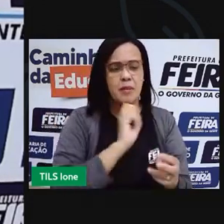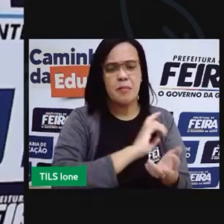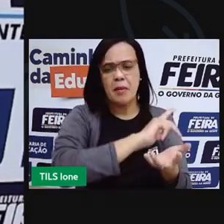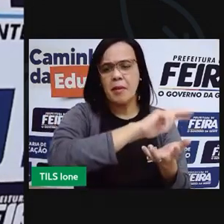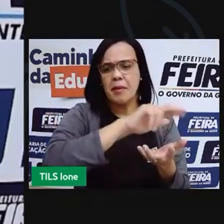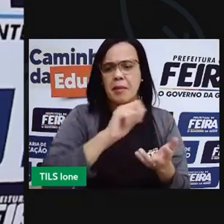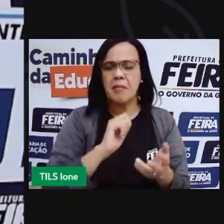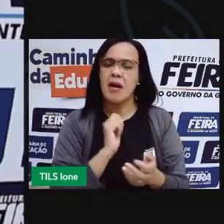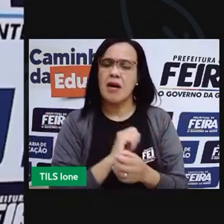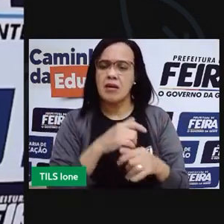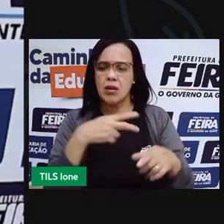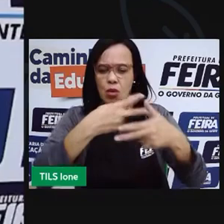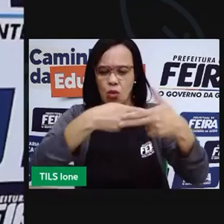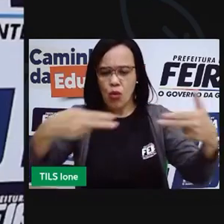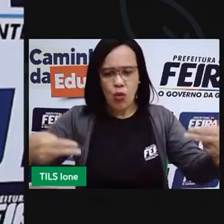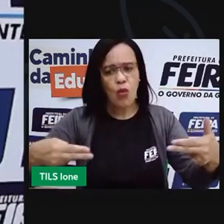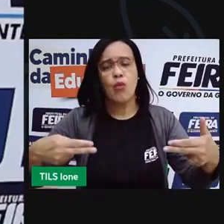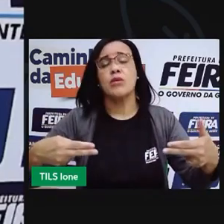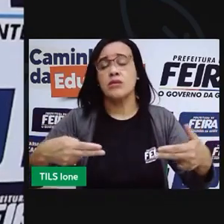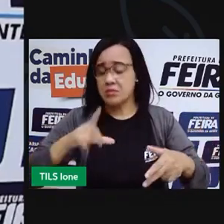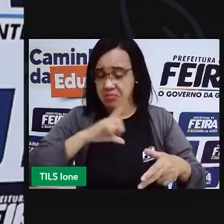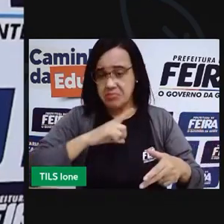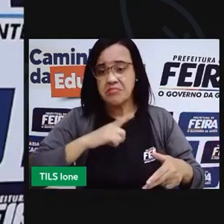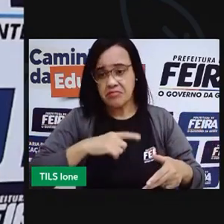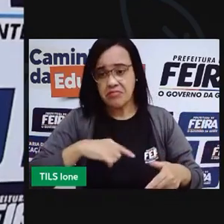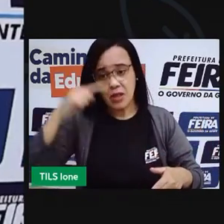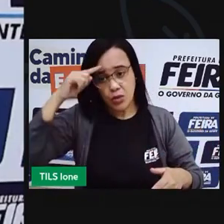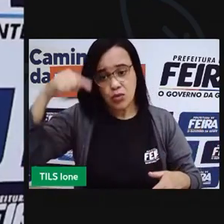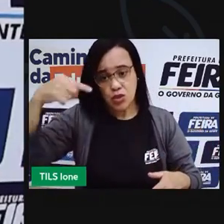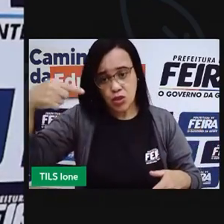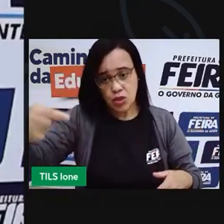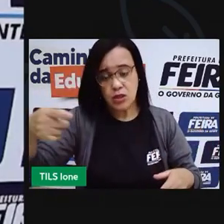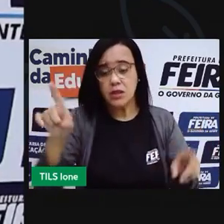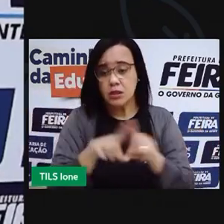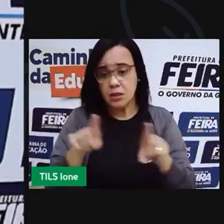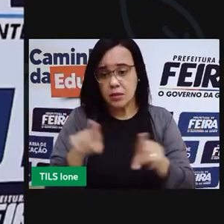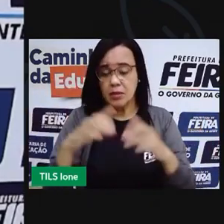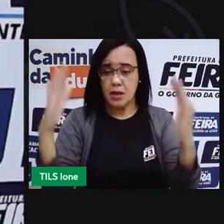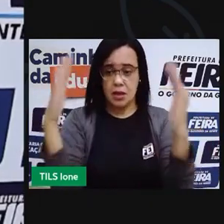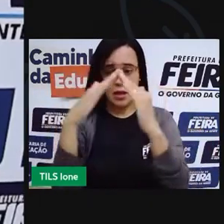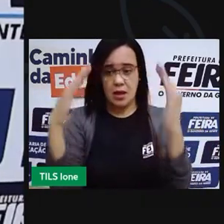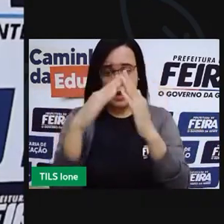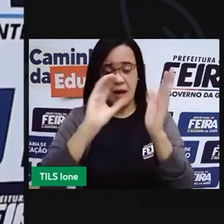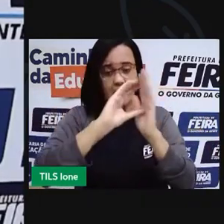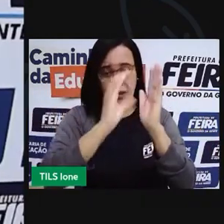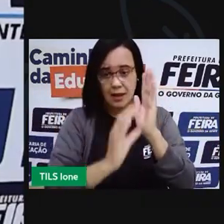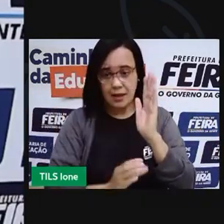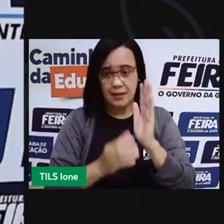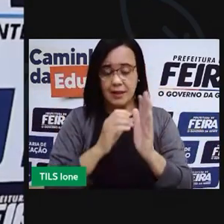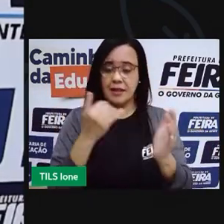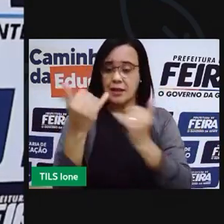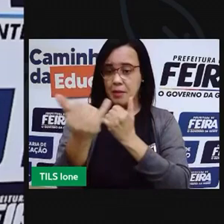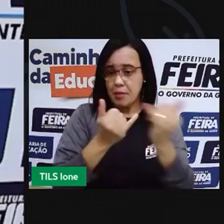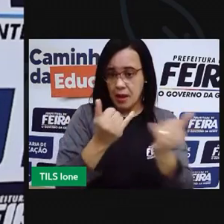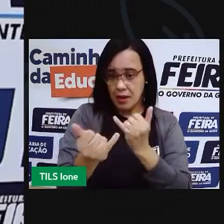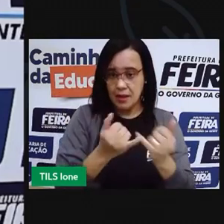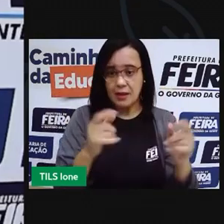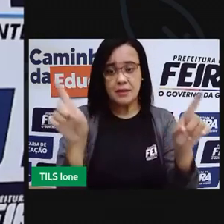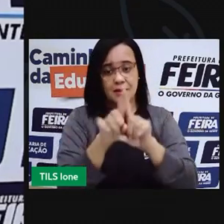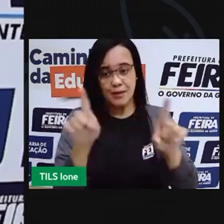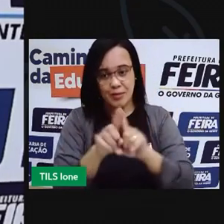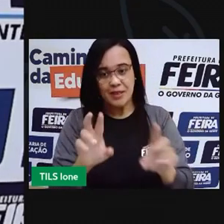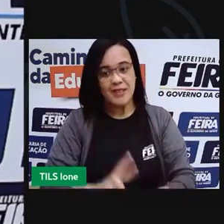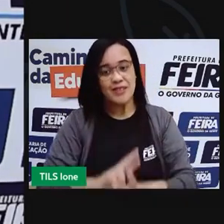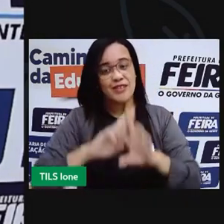do seu cotidiano, da sua casa, para estar observando essas características semelhantes e